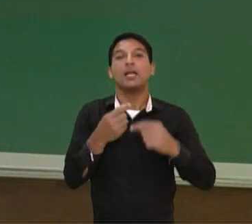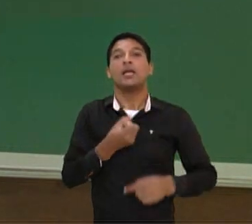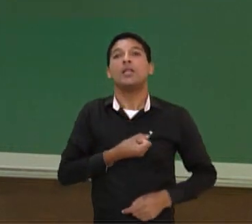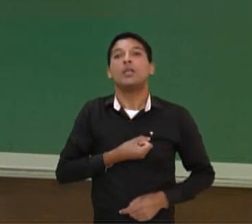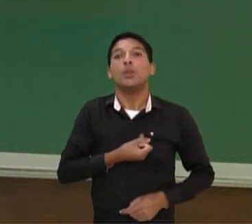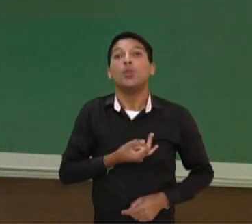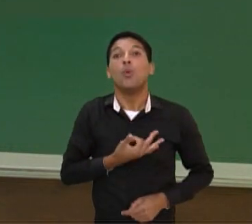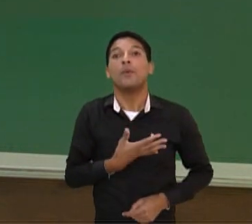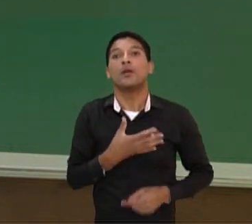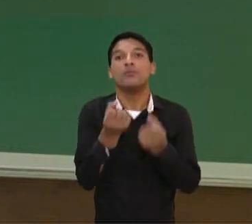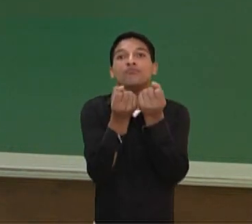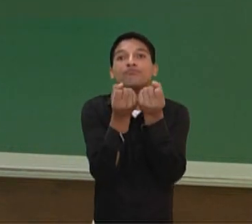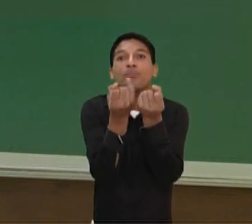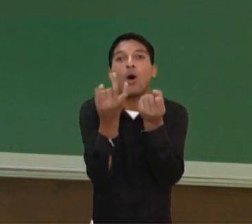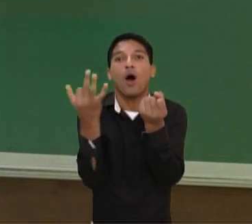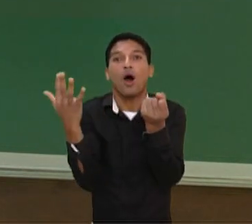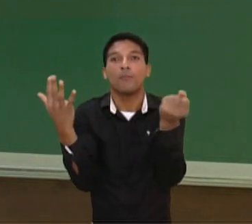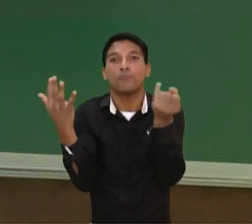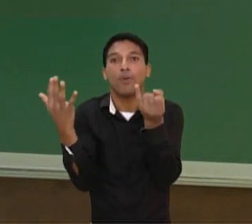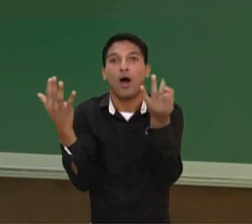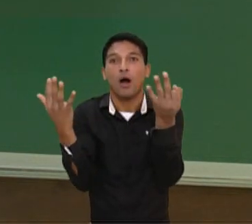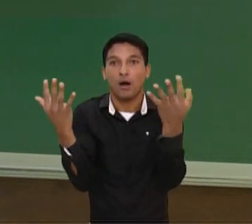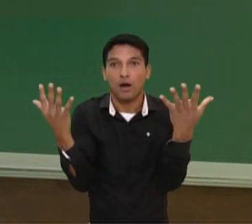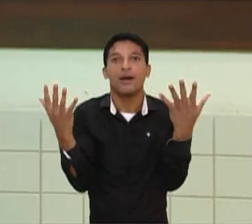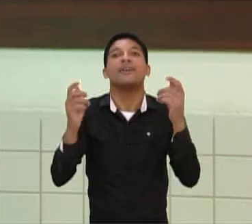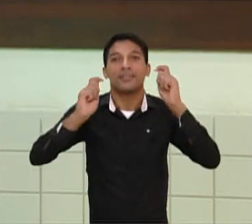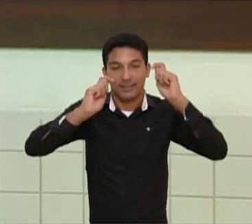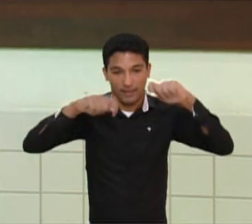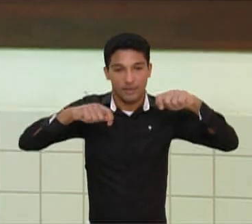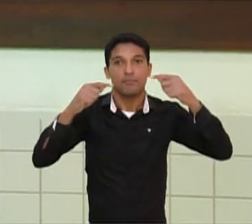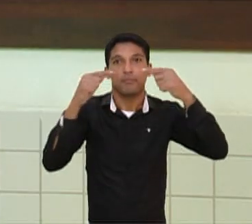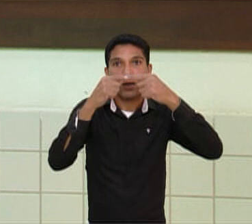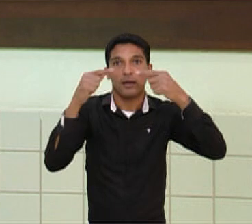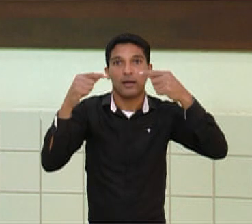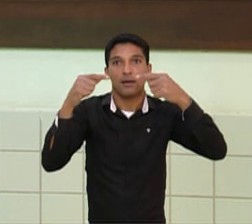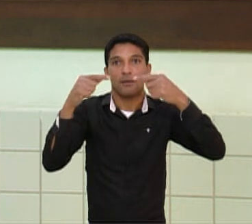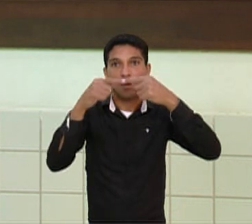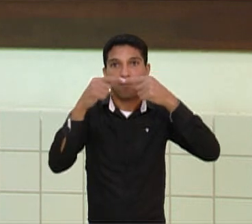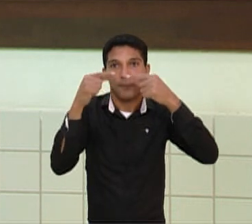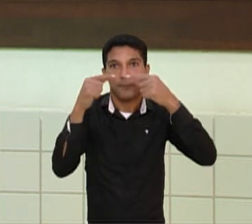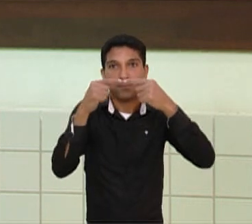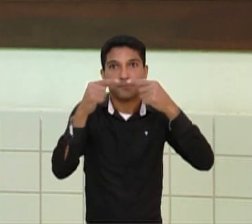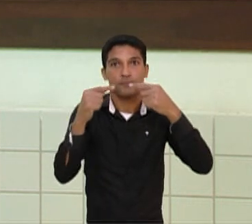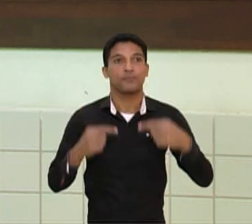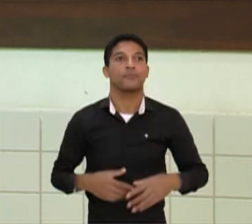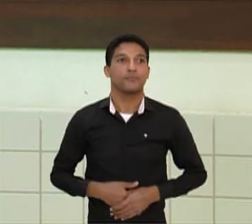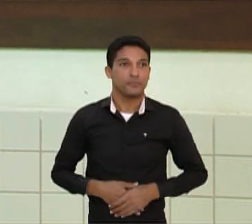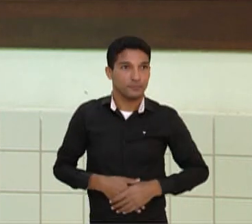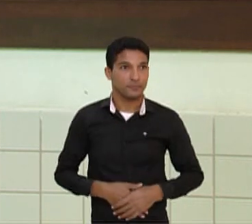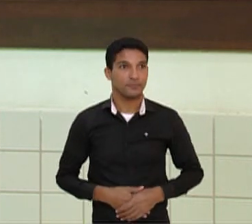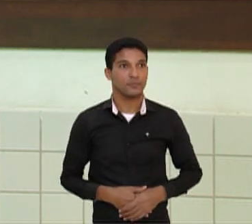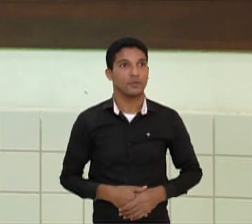apenas os números, tá? Muito bem. Então, nós tínhamos